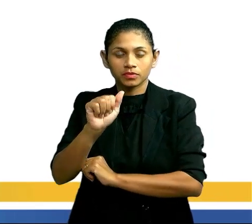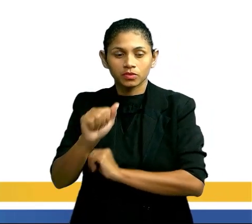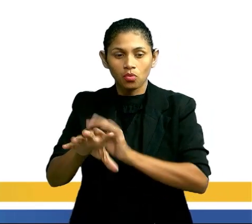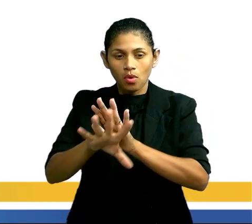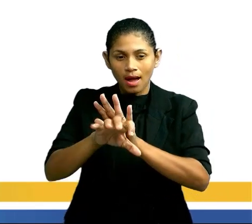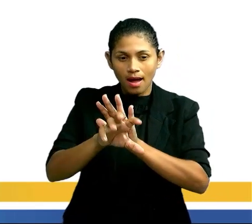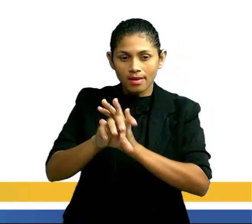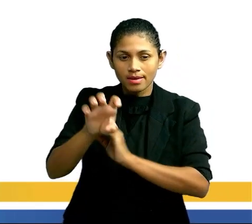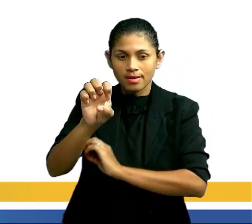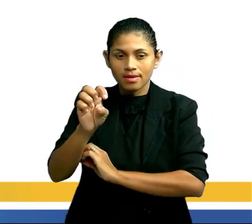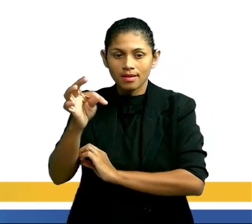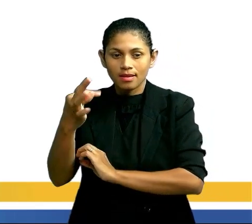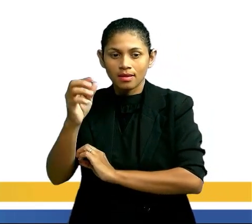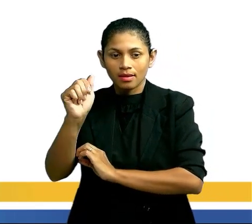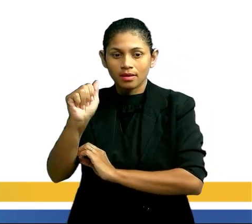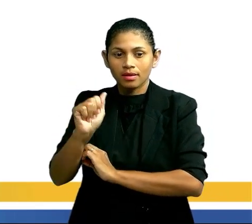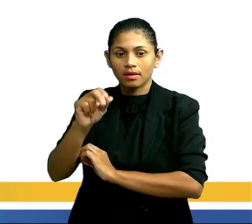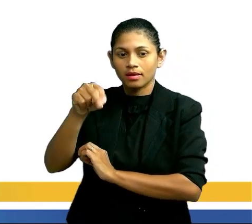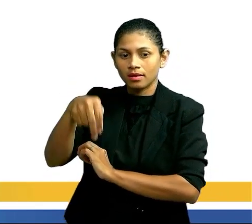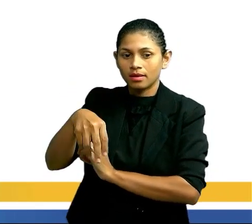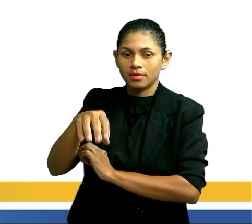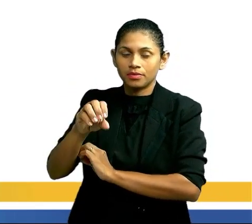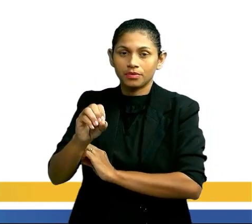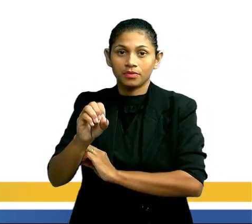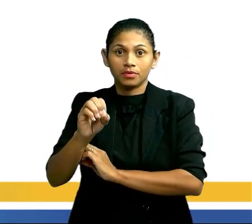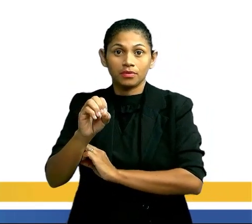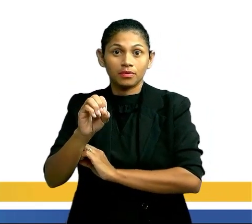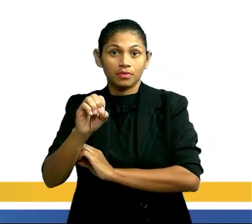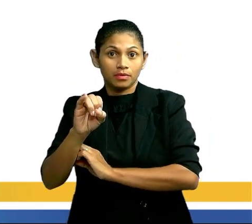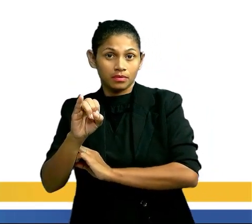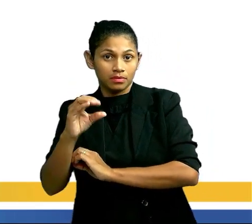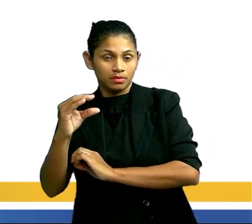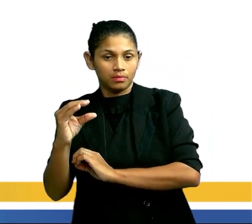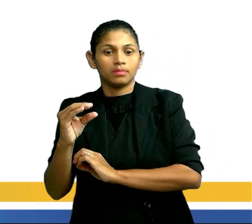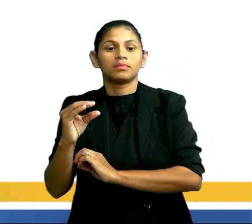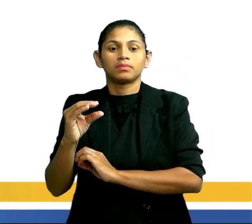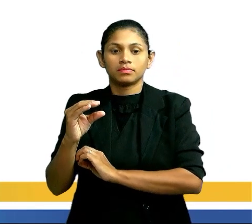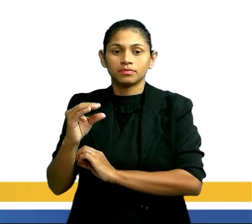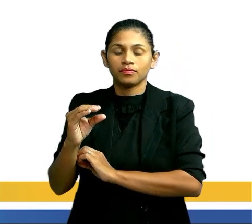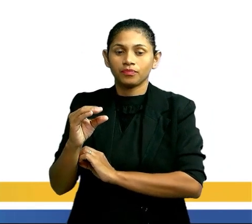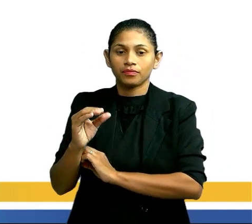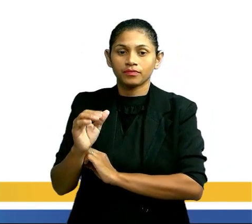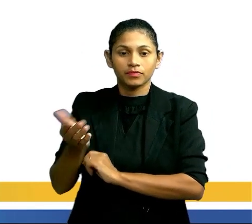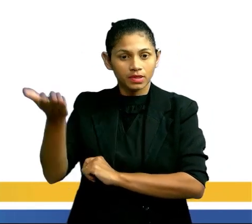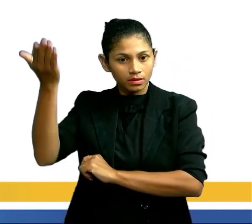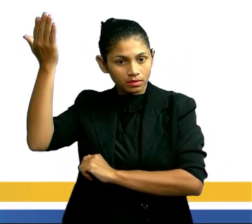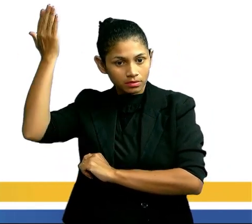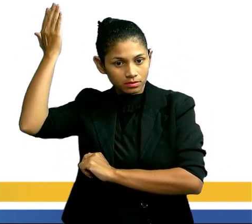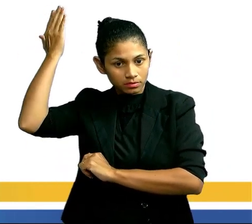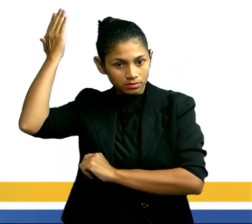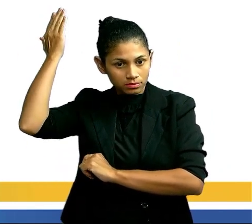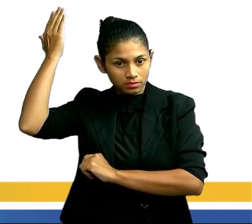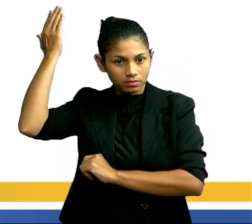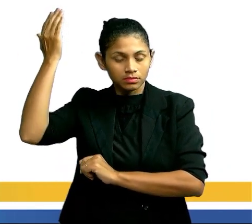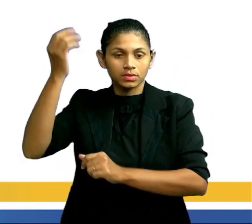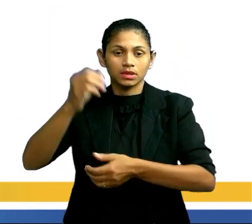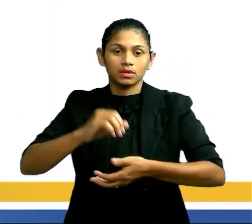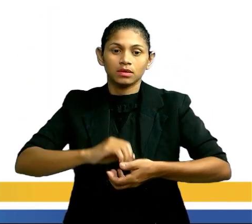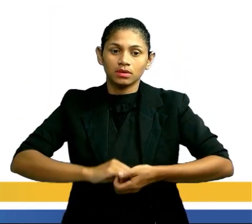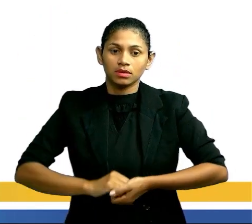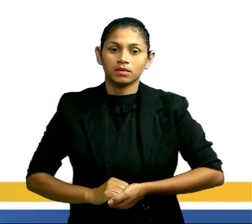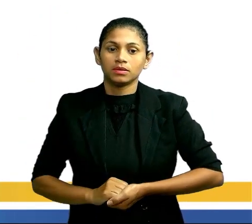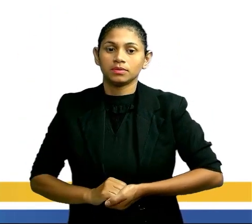etanóico. Se eu tenho ali um radical, ó, vou ter um ácido 3-metil, tem 4 carbonos na principal, nós vamos usar o prefixo